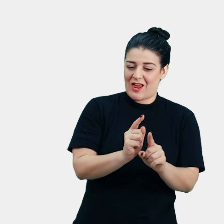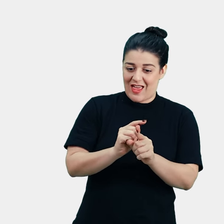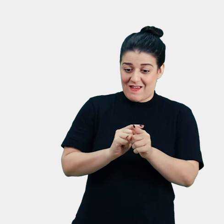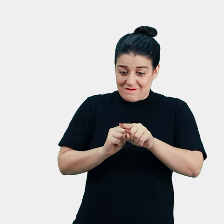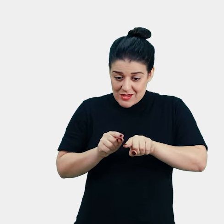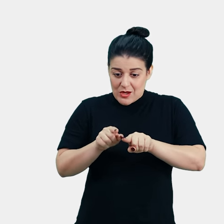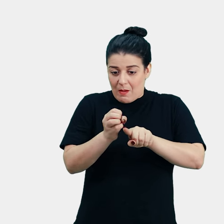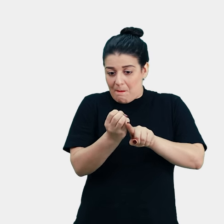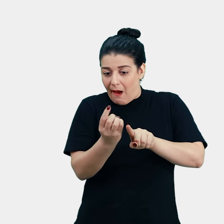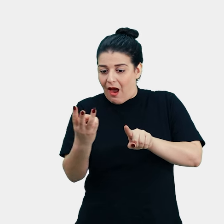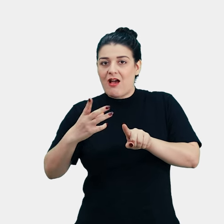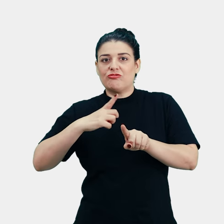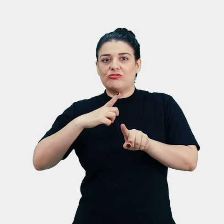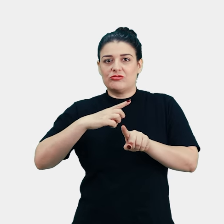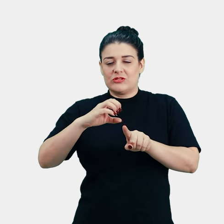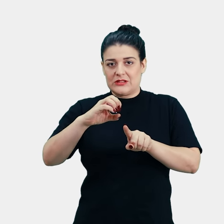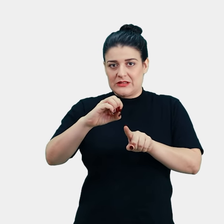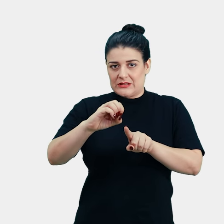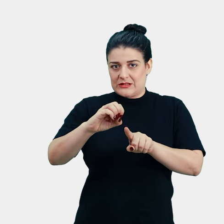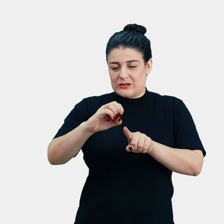eu já falo que eu estou enxergando uma massa